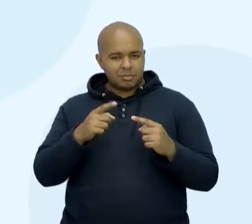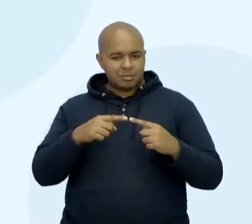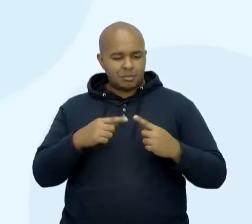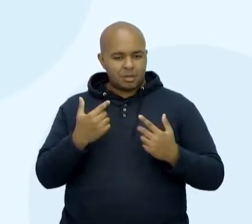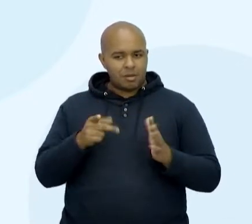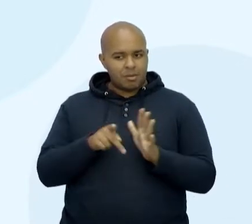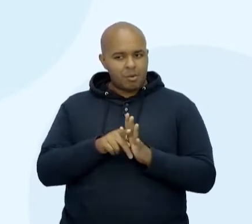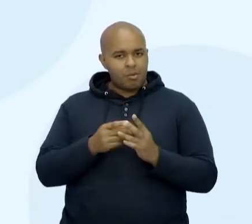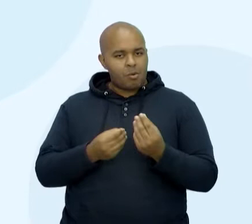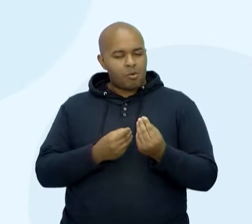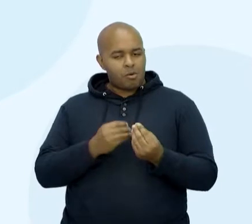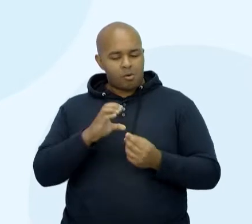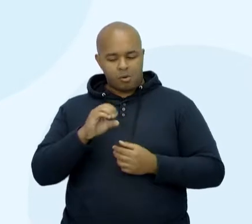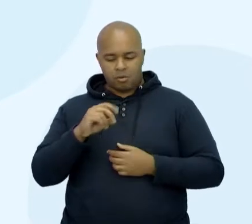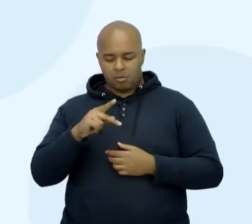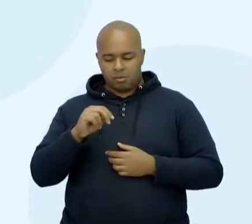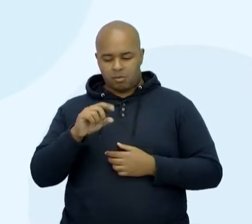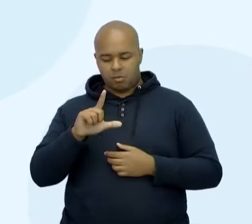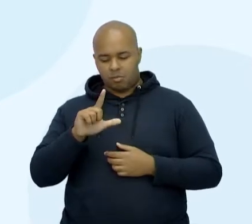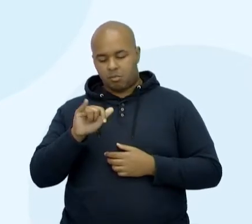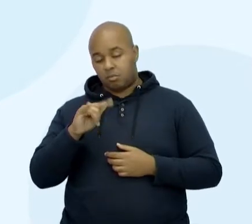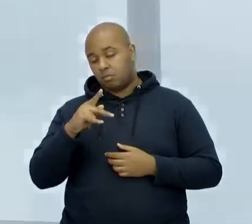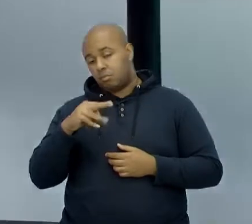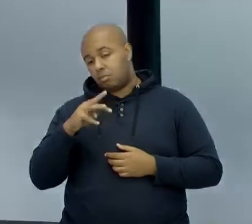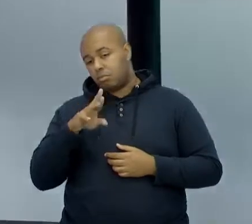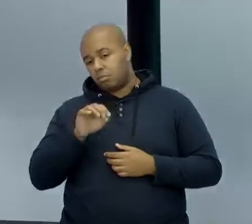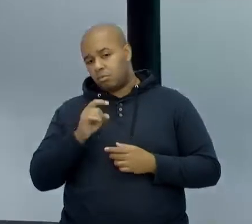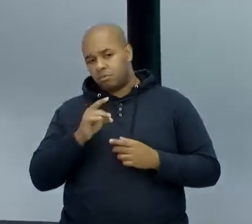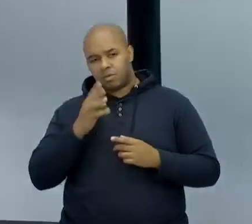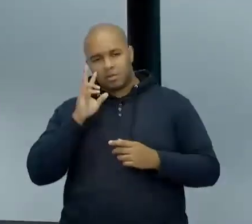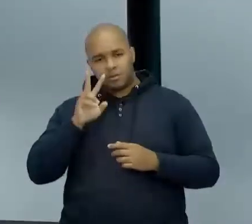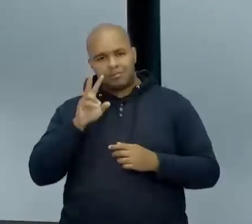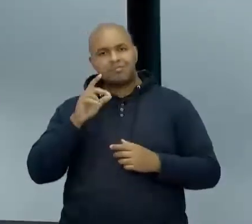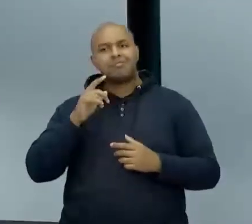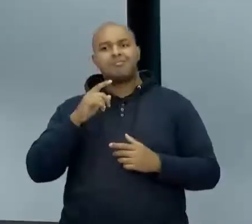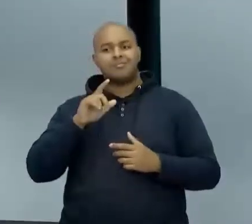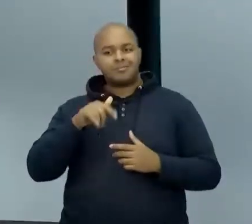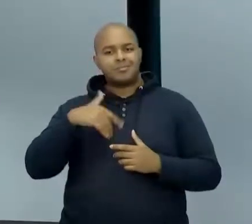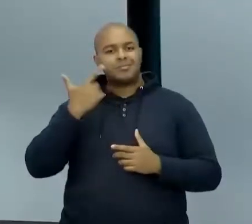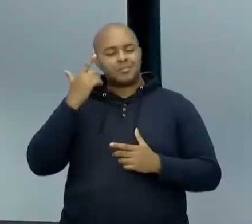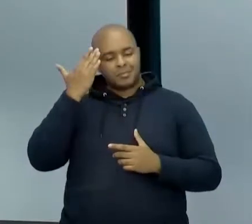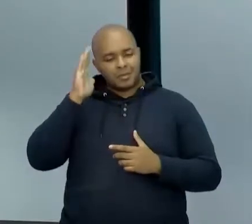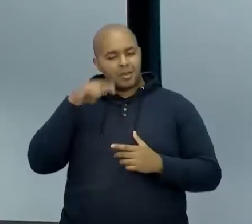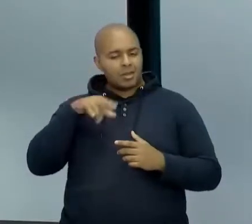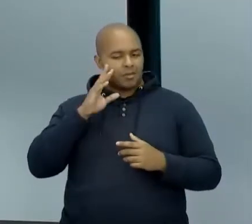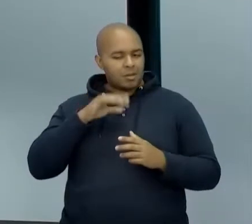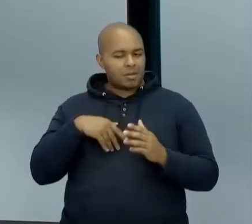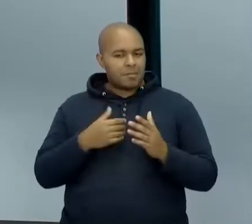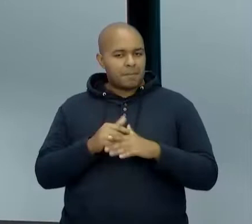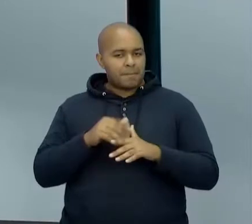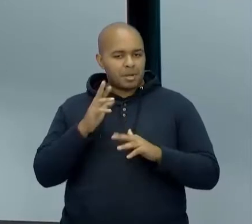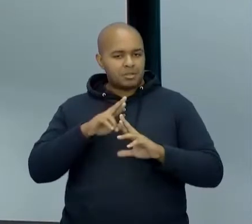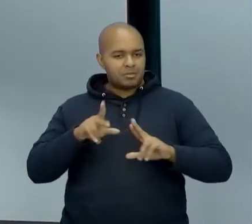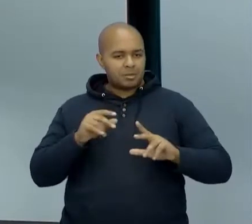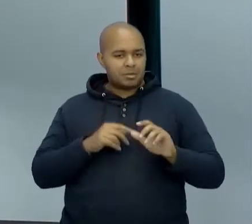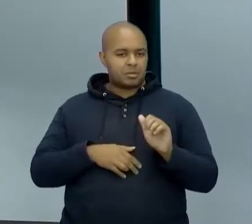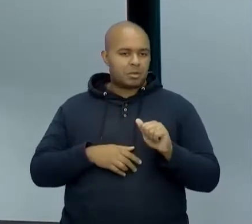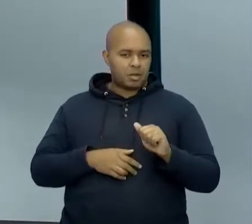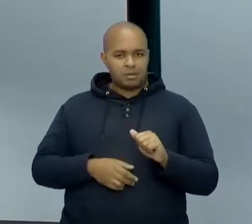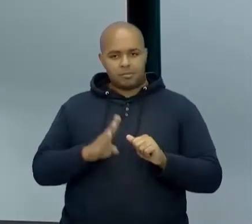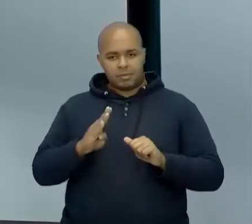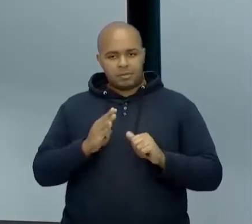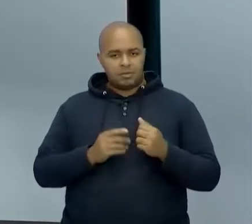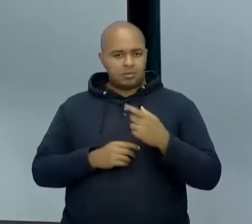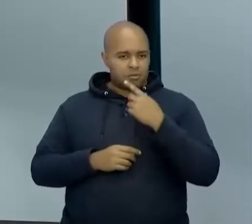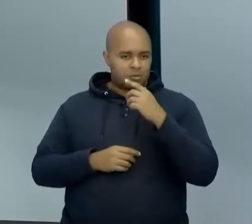aí de copolímeros, porque só bater o olho você vai ver que é formado por mais de 2 tipos de monômeros,